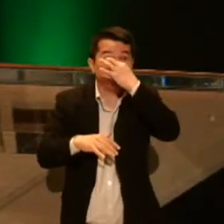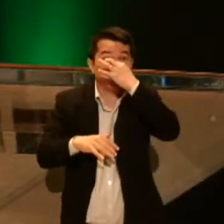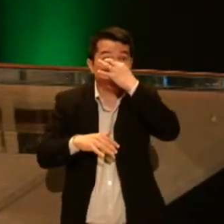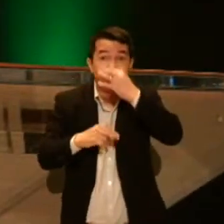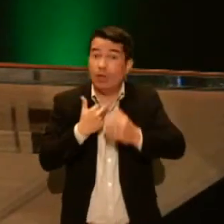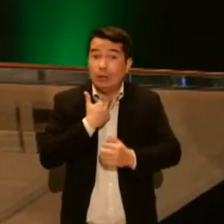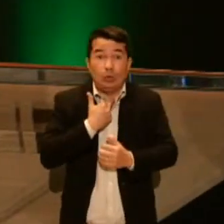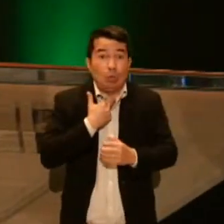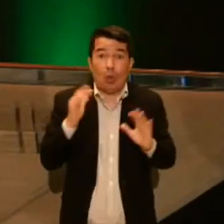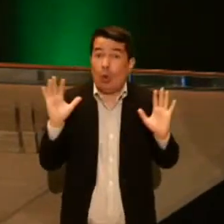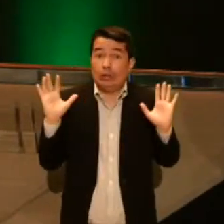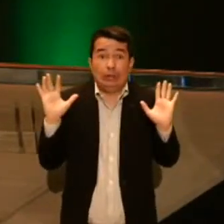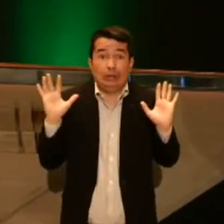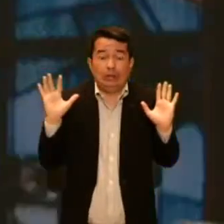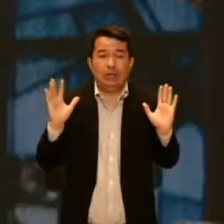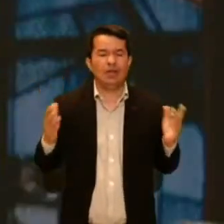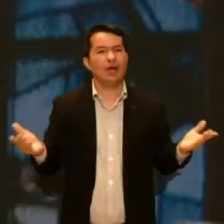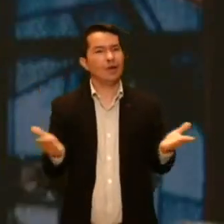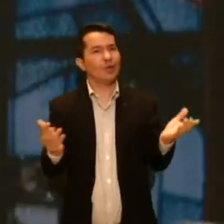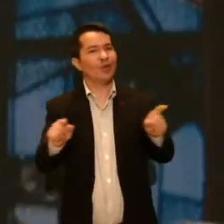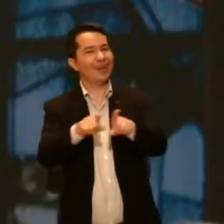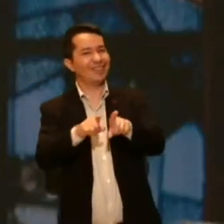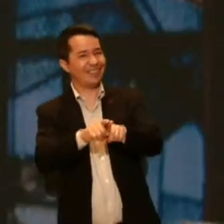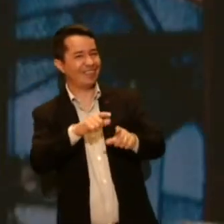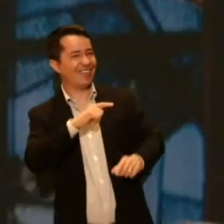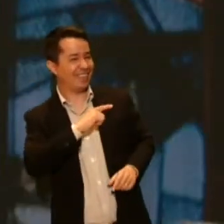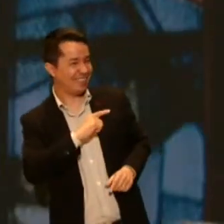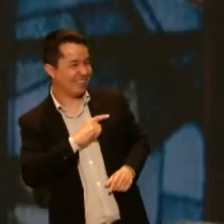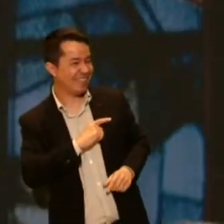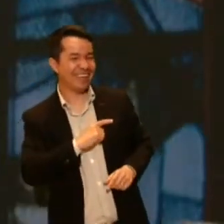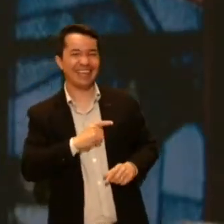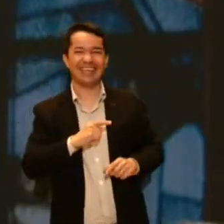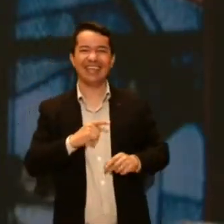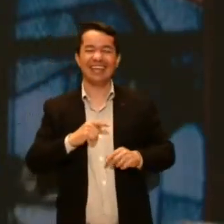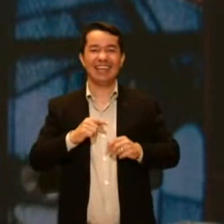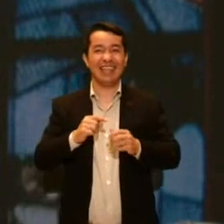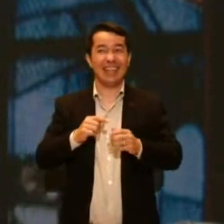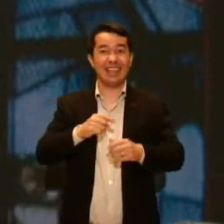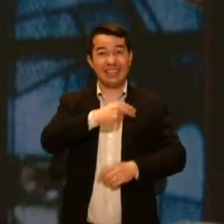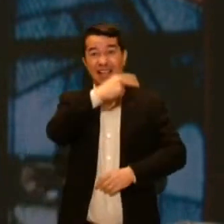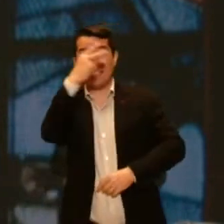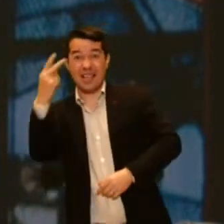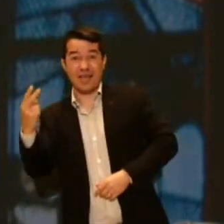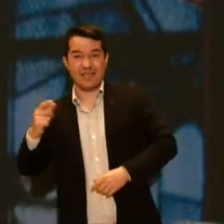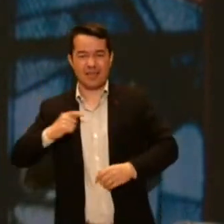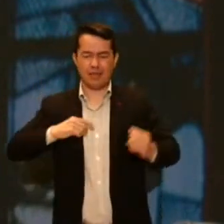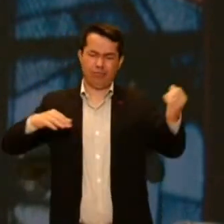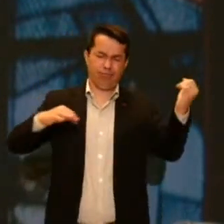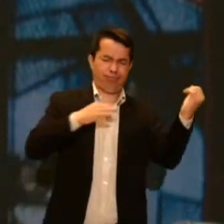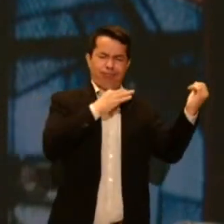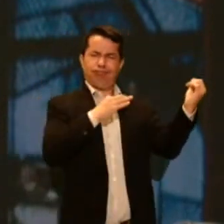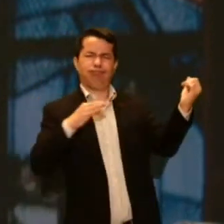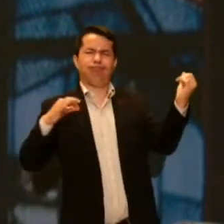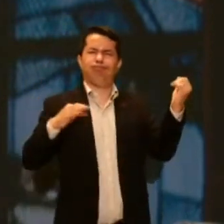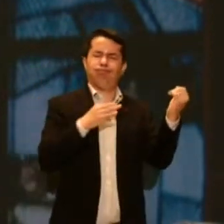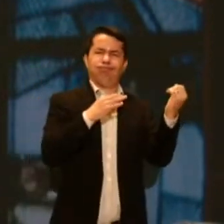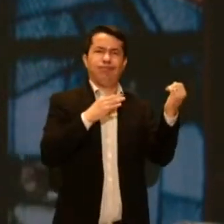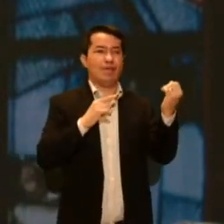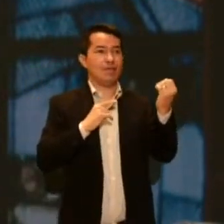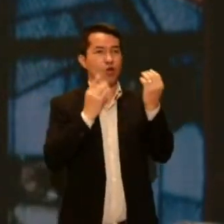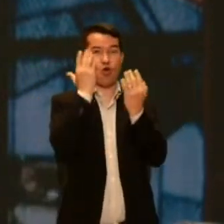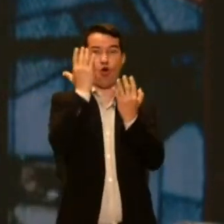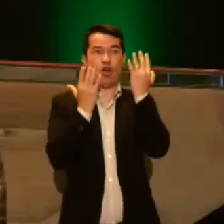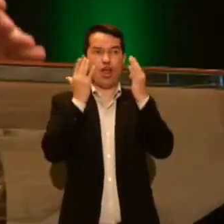faz um culto aqui de celebração de Natal, tem orquestra, tem coro, geralmente tem mais de quase